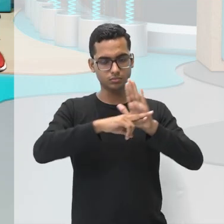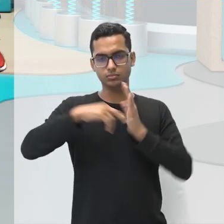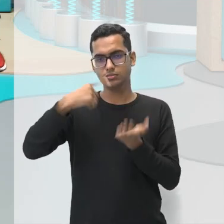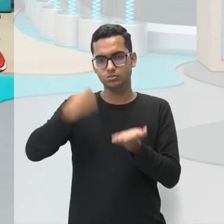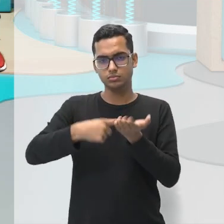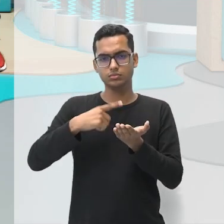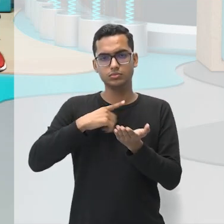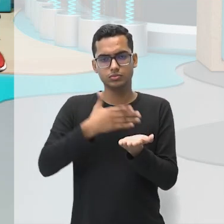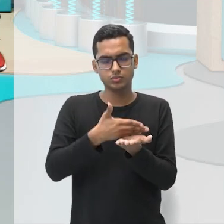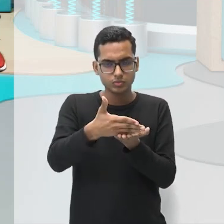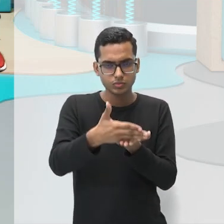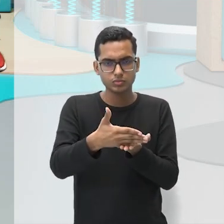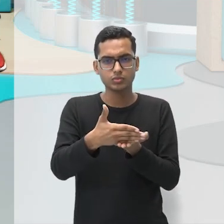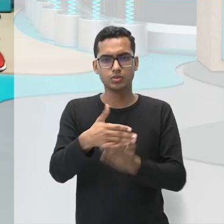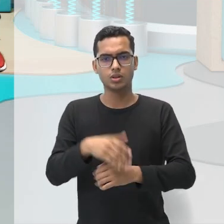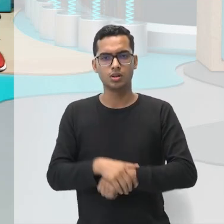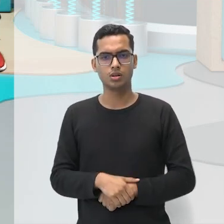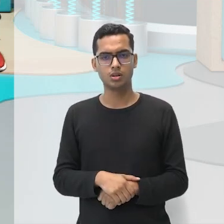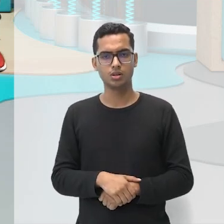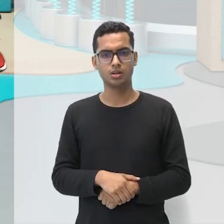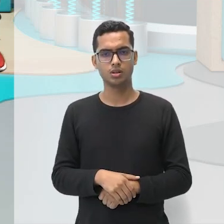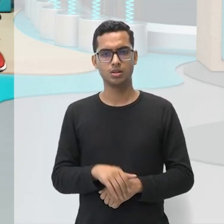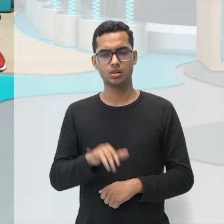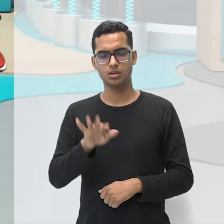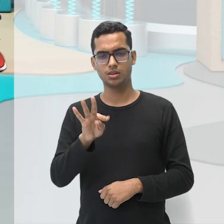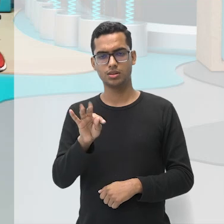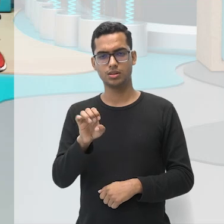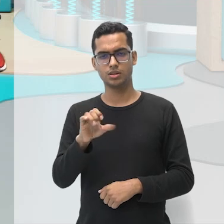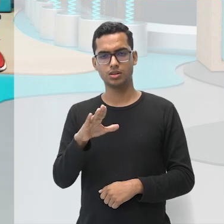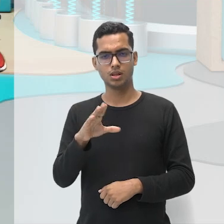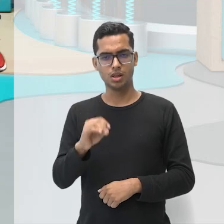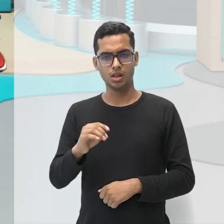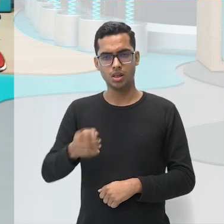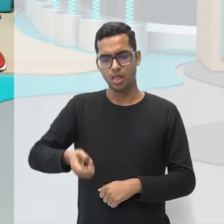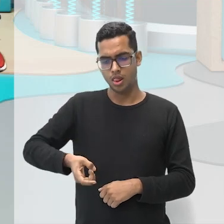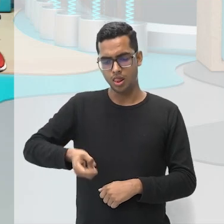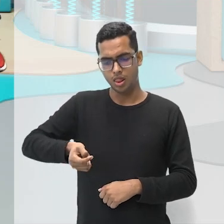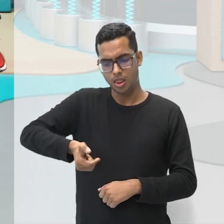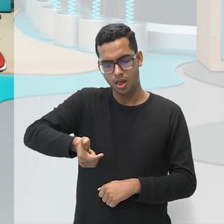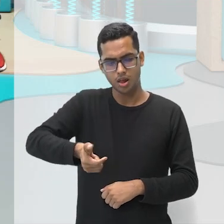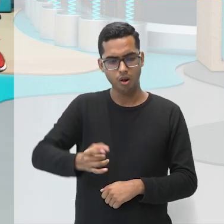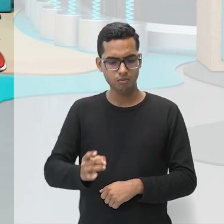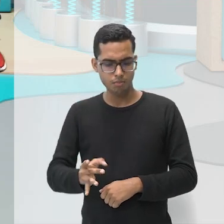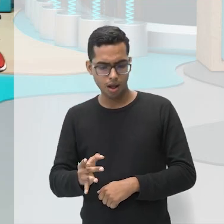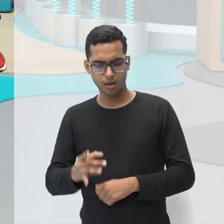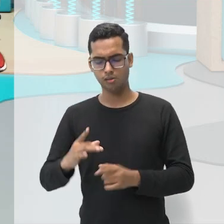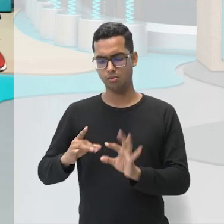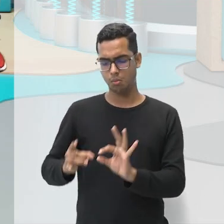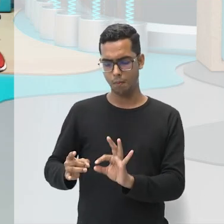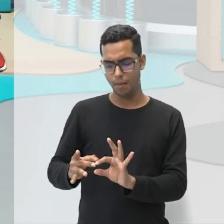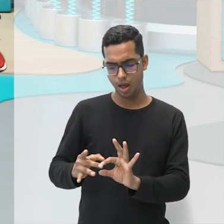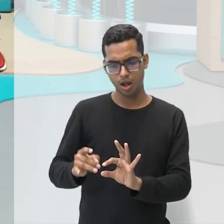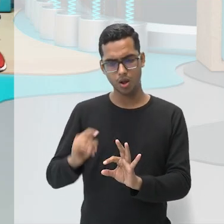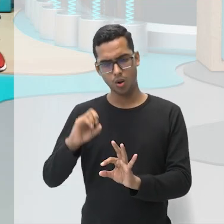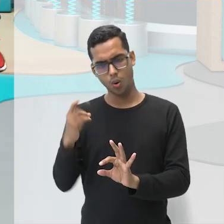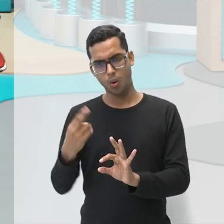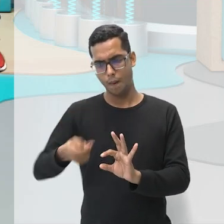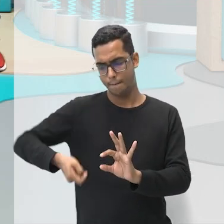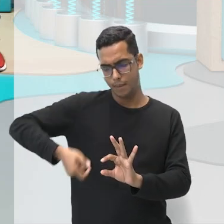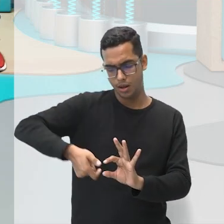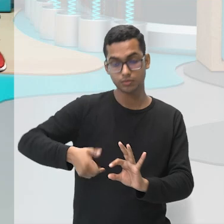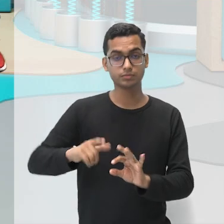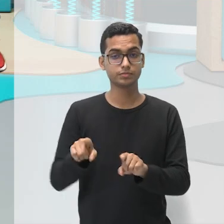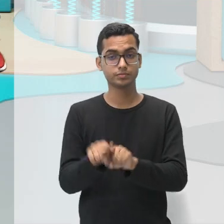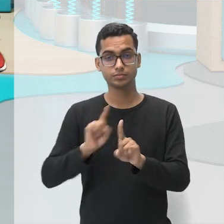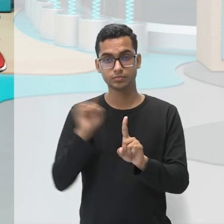fazer a gente chama popularmente de teco, né? Dá o tequinho na bola ali, não pode segurar a bolinha. Mas enfim, o objetivo